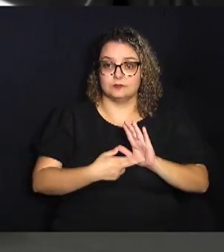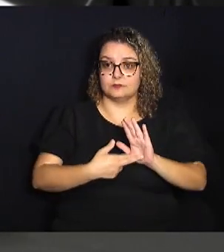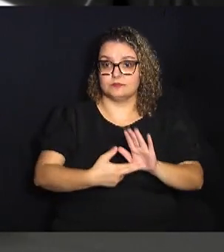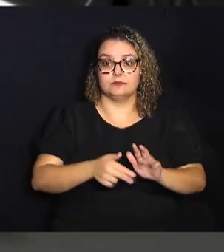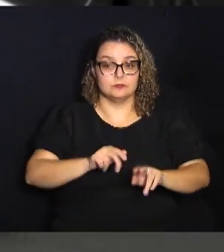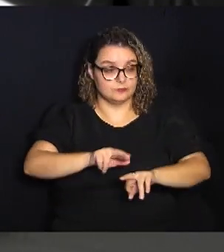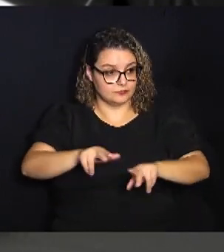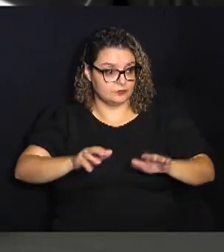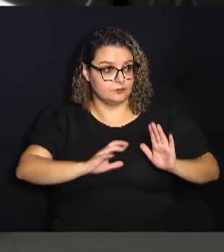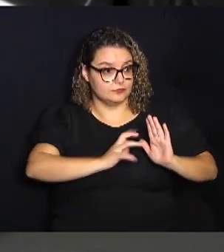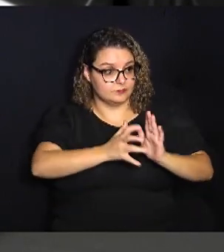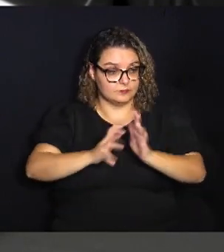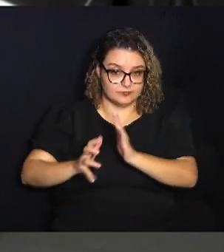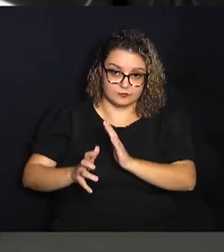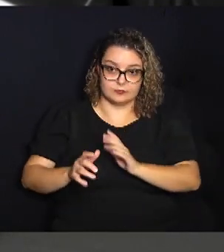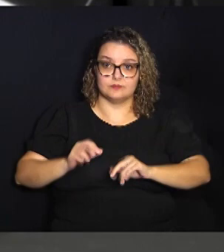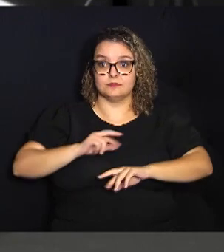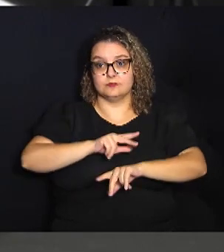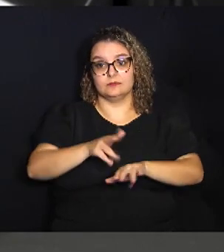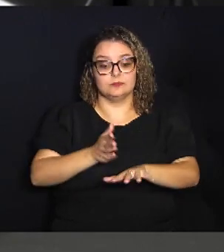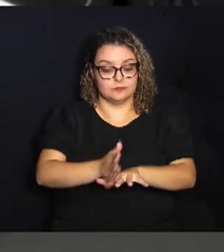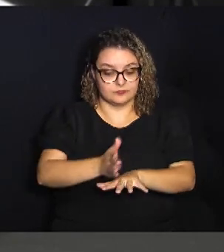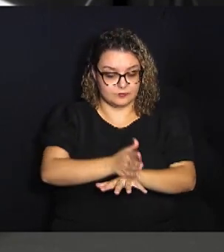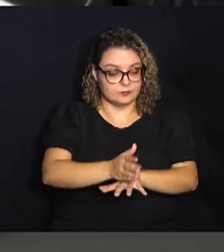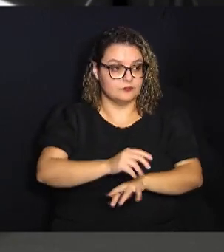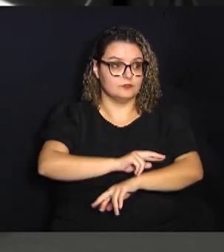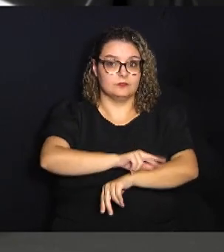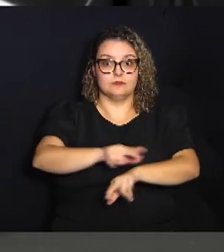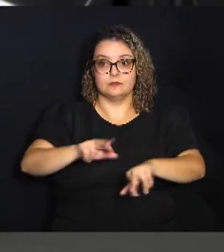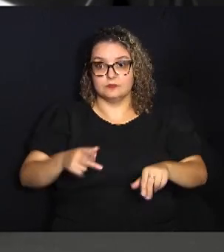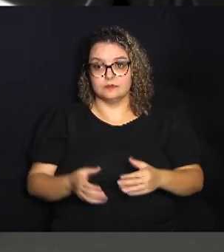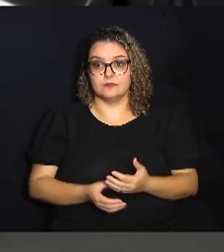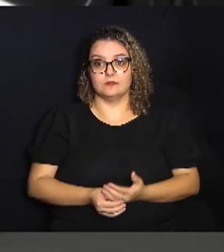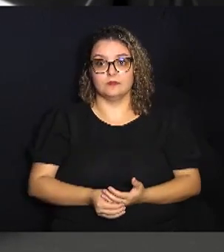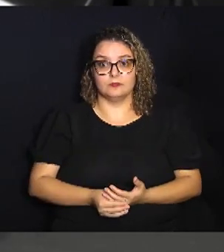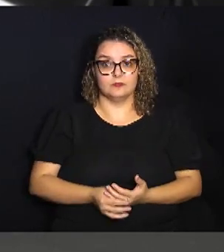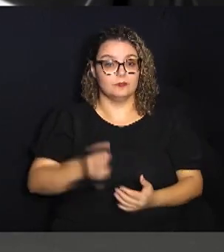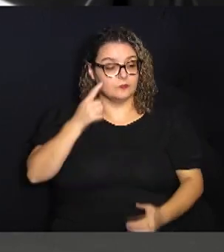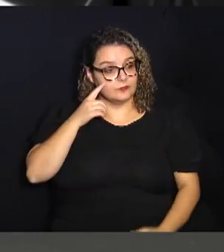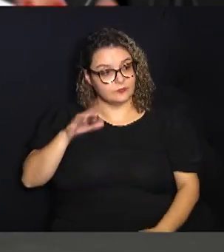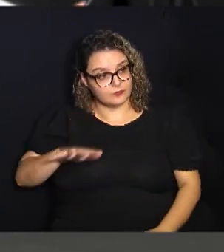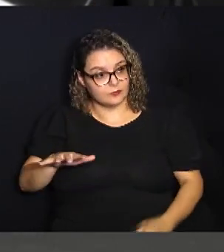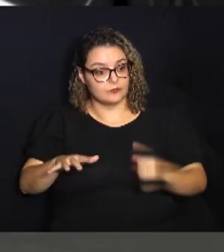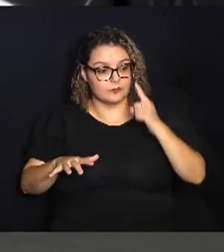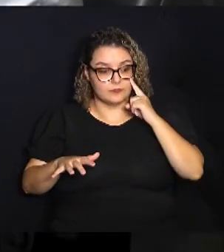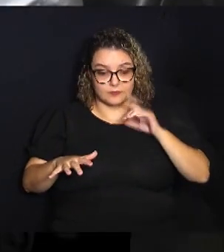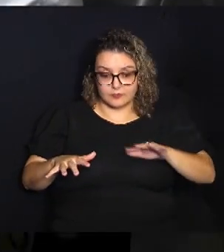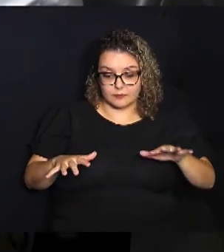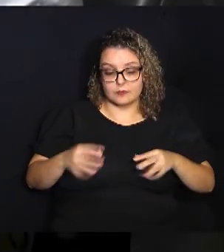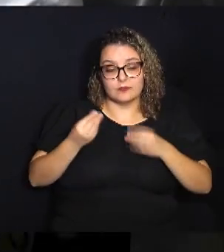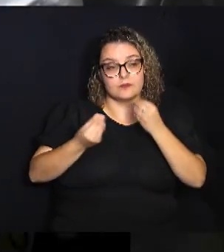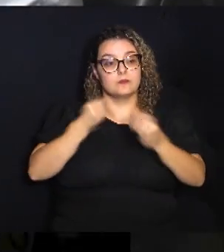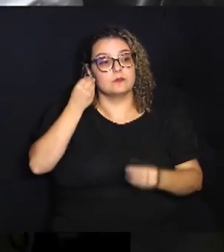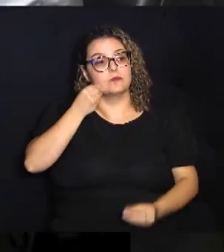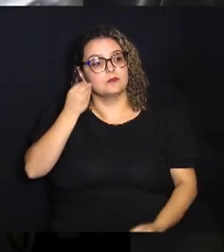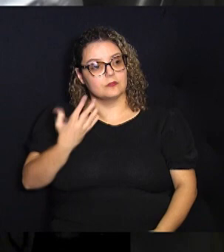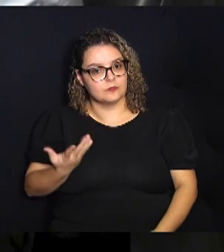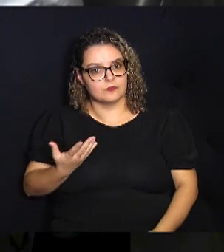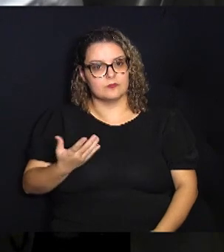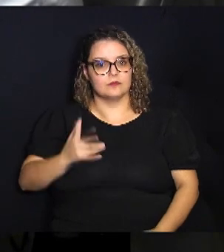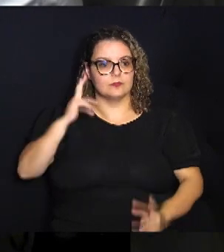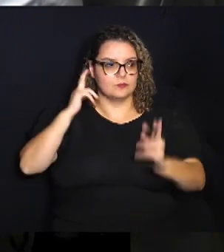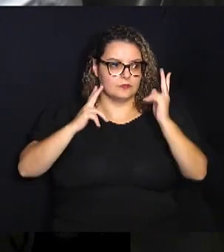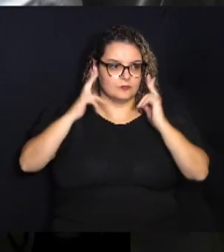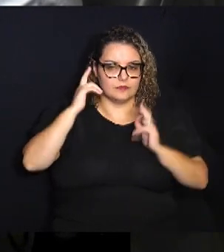diversos partidos, diversos segmentos, várias ideologias. Como que tem sido essa experiência para o Edivaldo